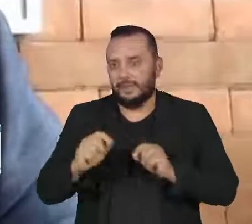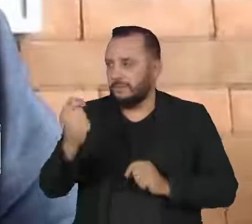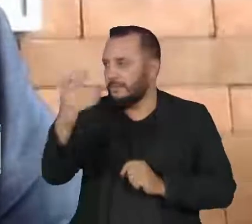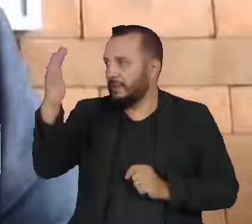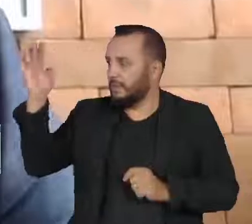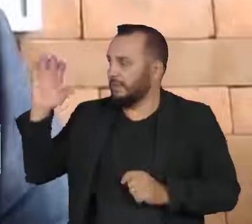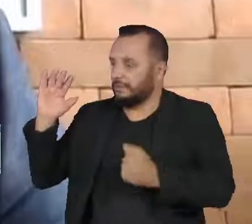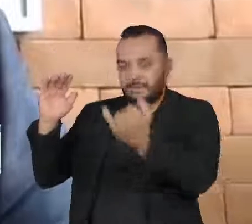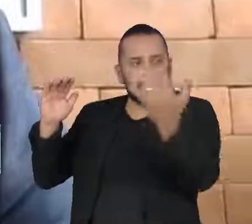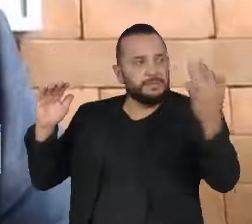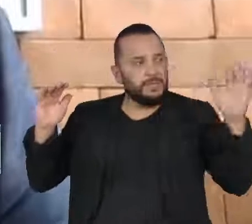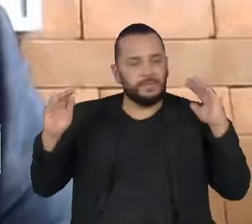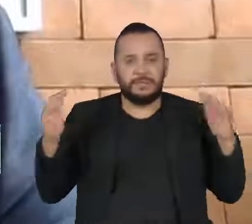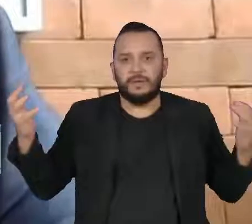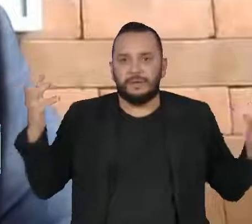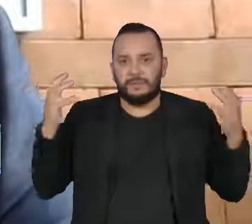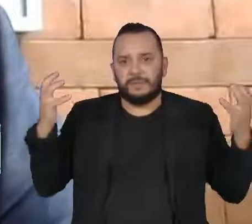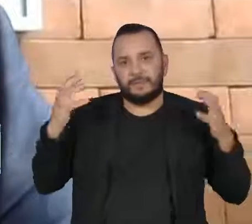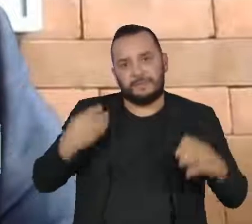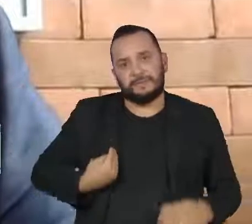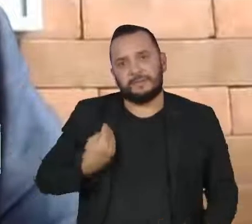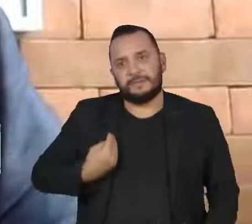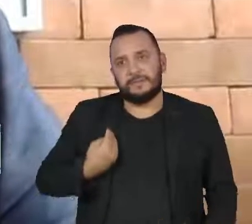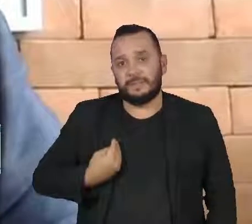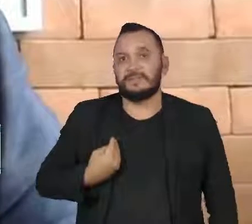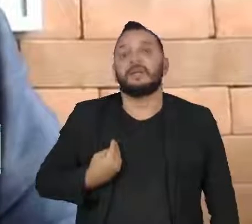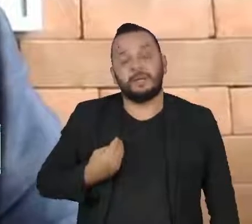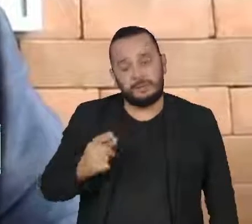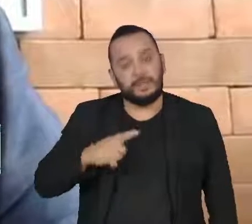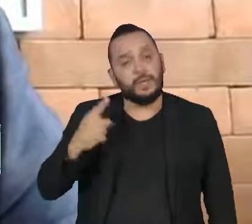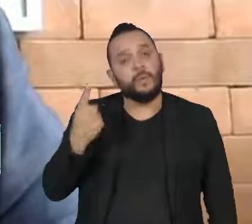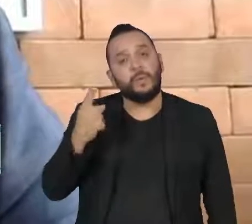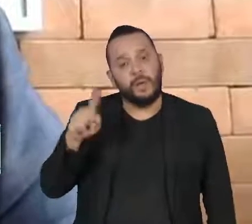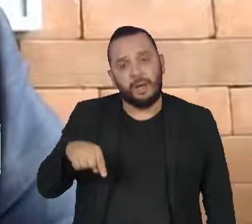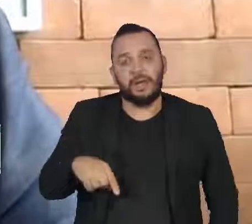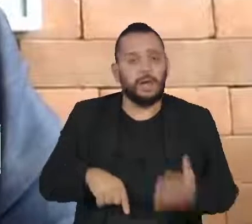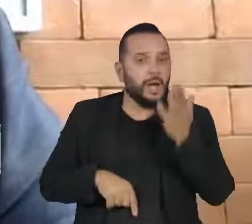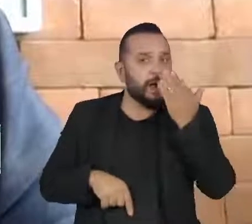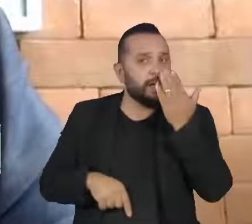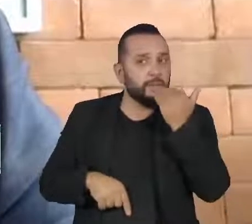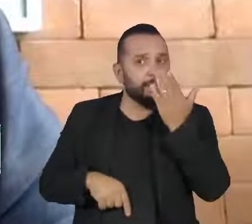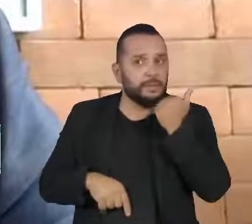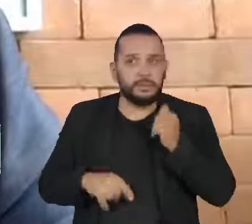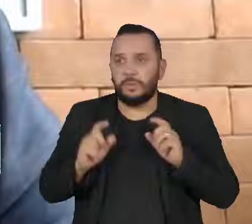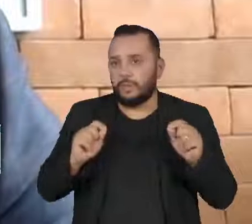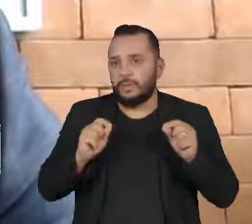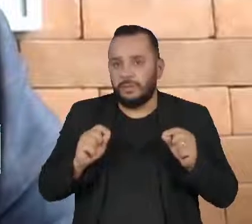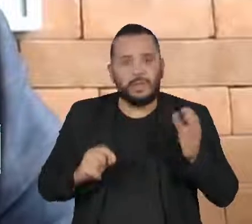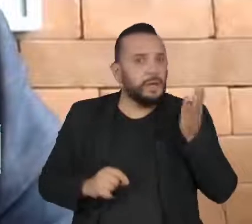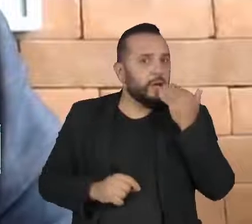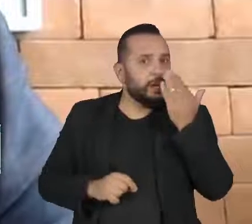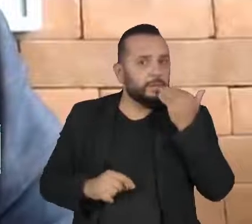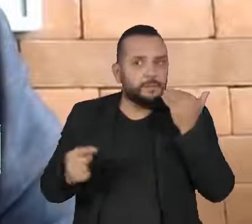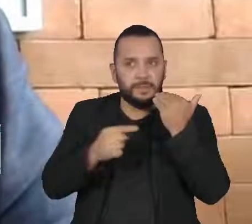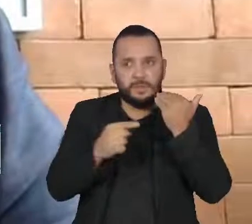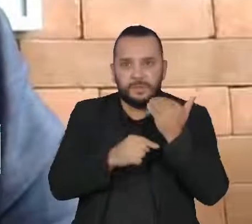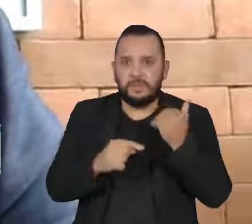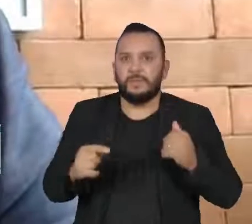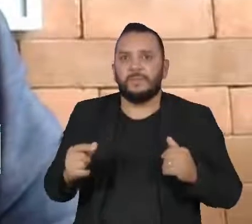interfere no nosso dia a dia. E um deles é a alimentação. A alimentação, principalmente a alimentação